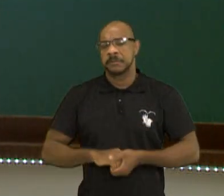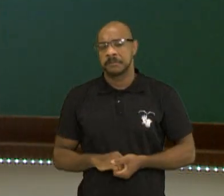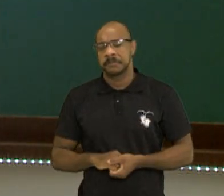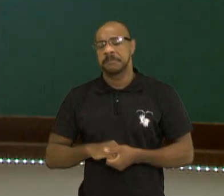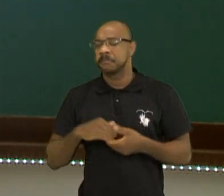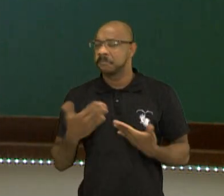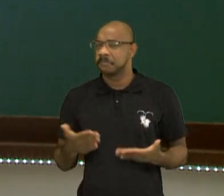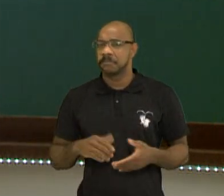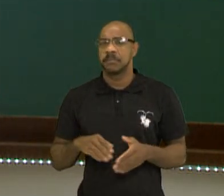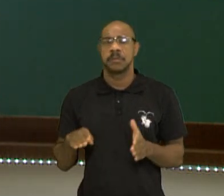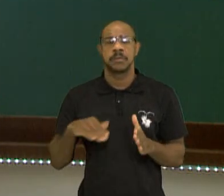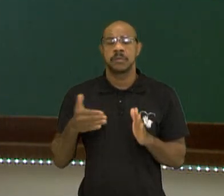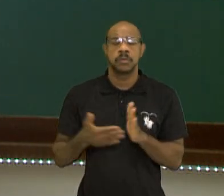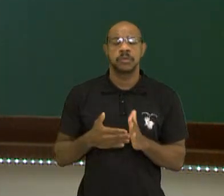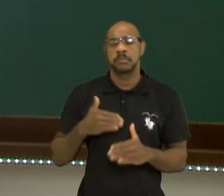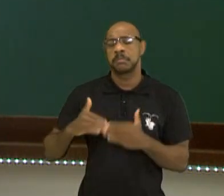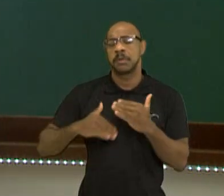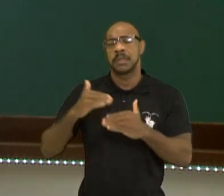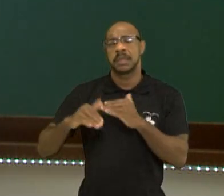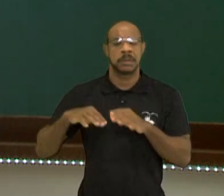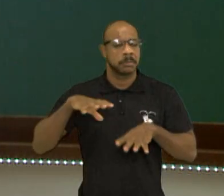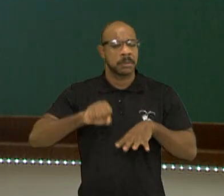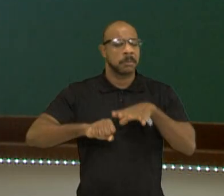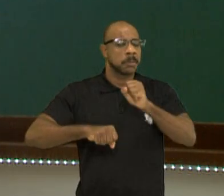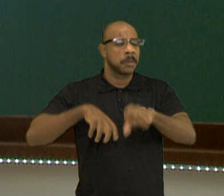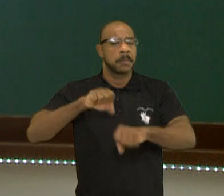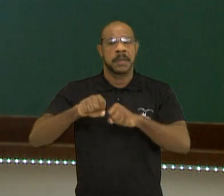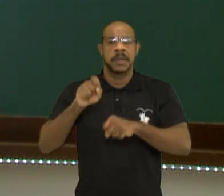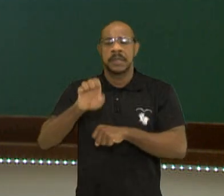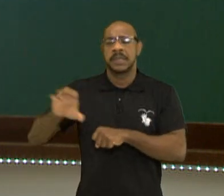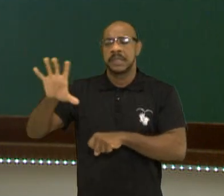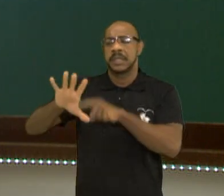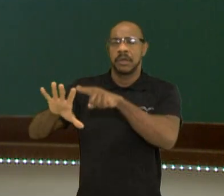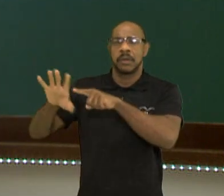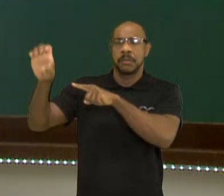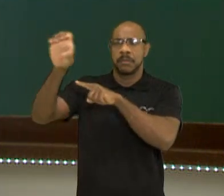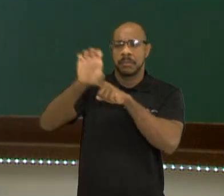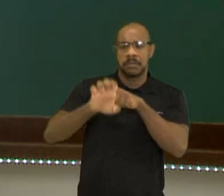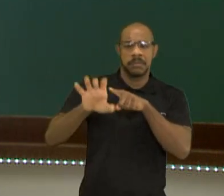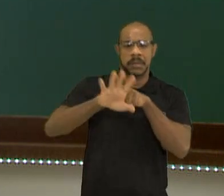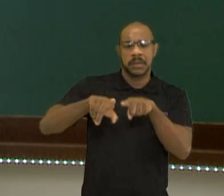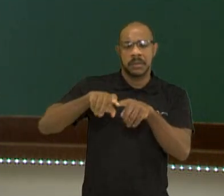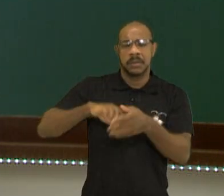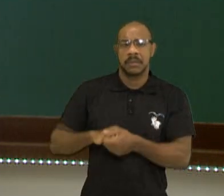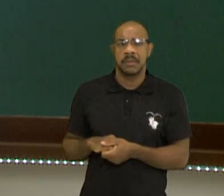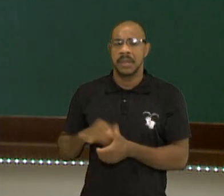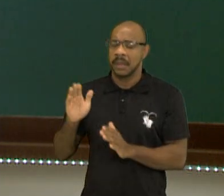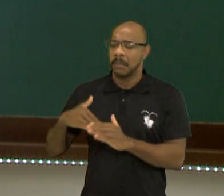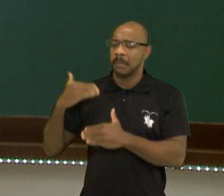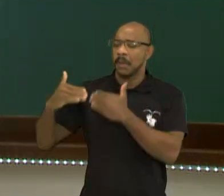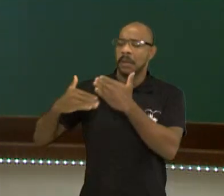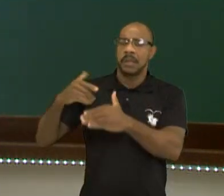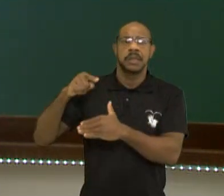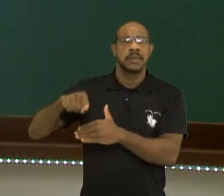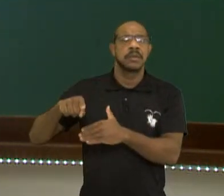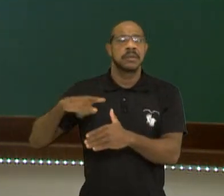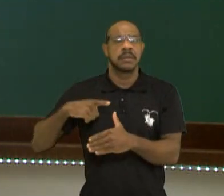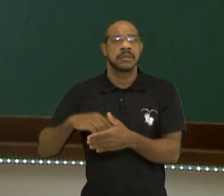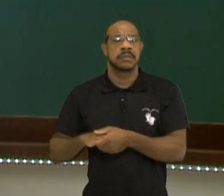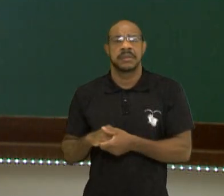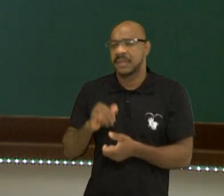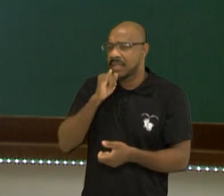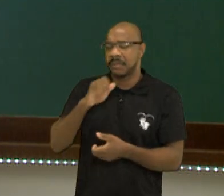Então, todo o processo de colonização da Europa, né, das navegações, né, foi um processo, se pegarmos, por exemplo, as